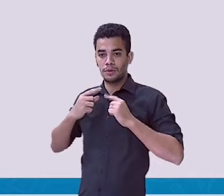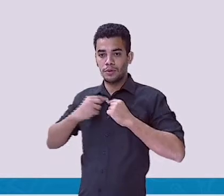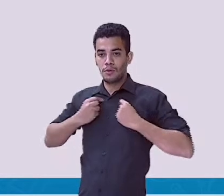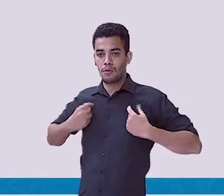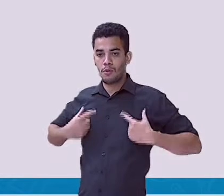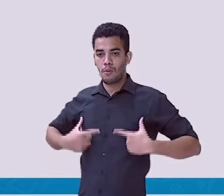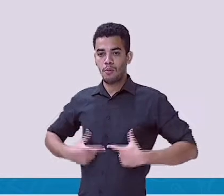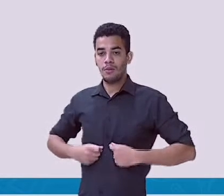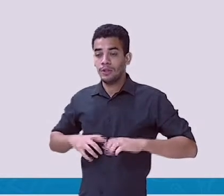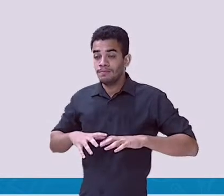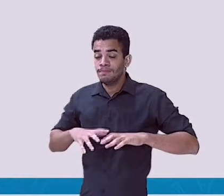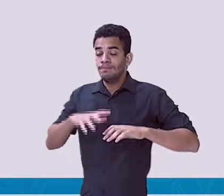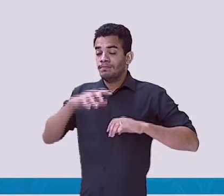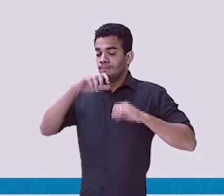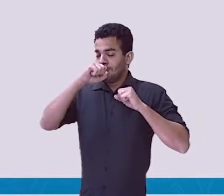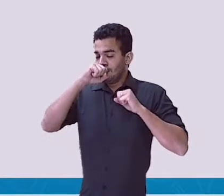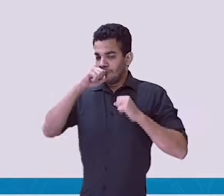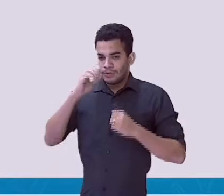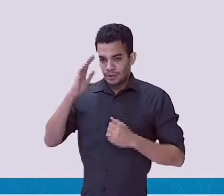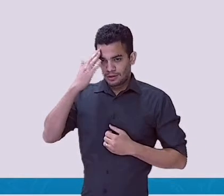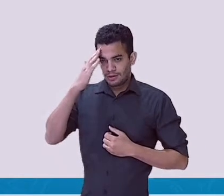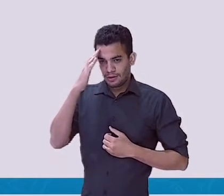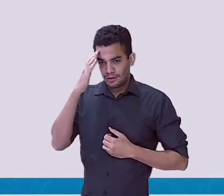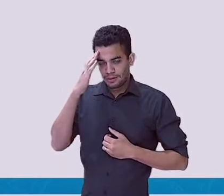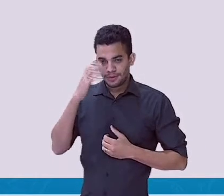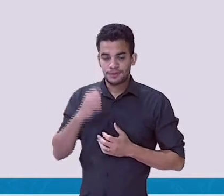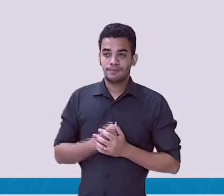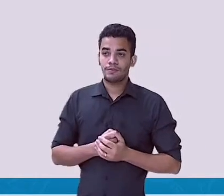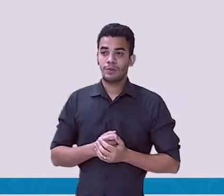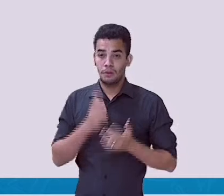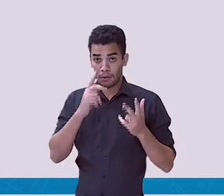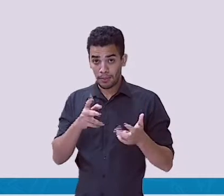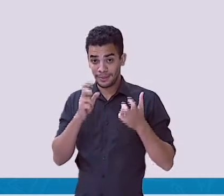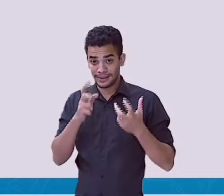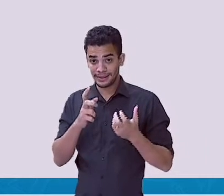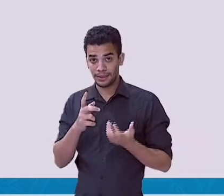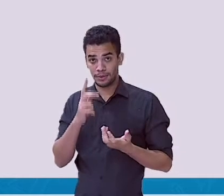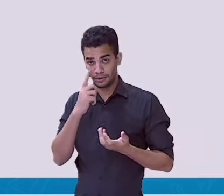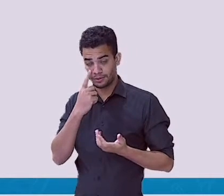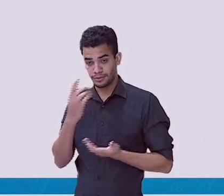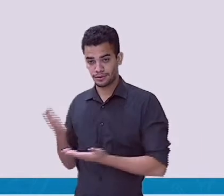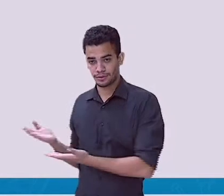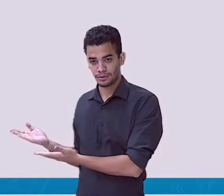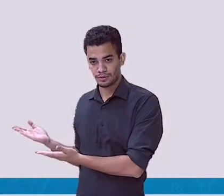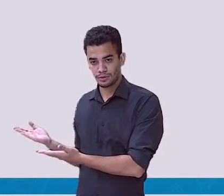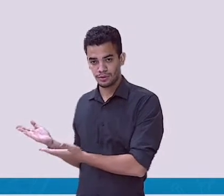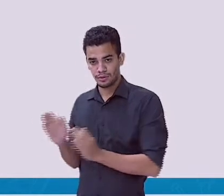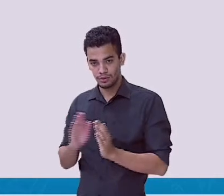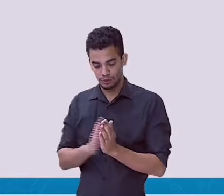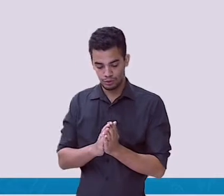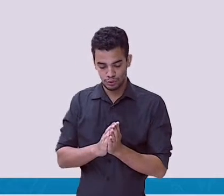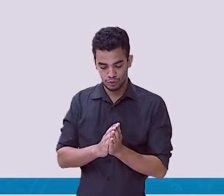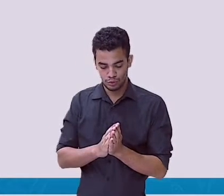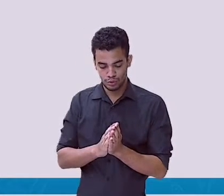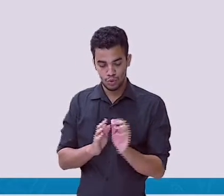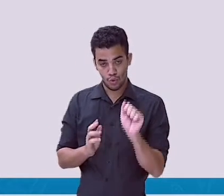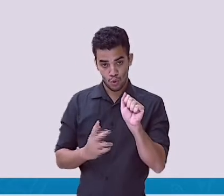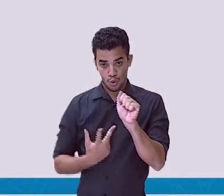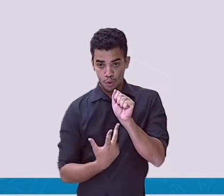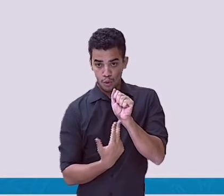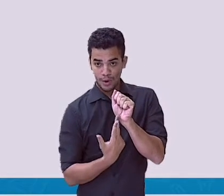percebe, ó, átrio direito, ventrículo direito, átrio esquerdo,